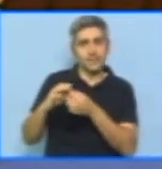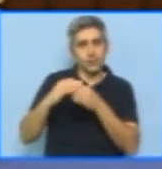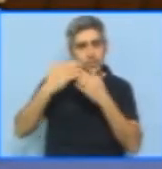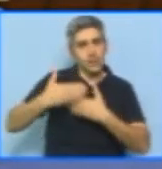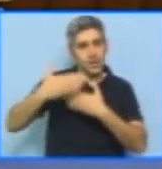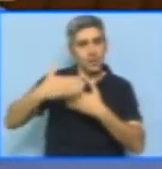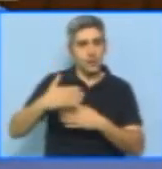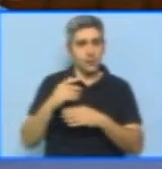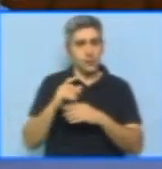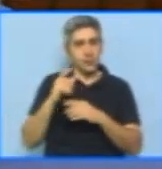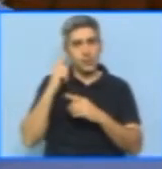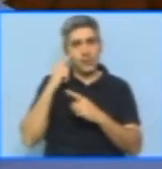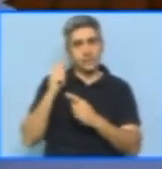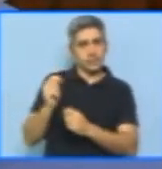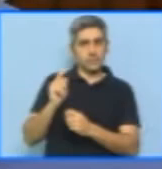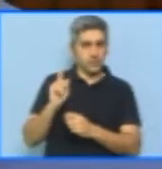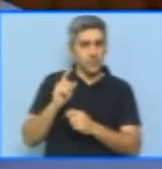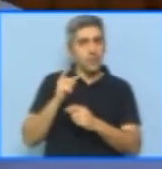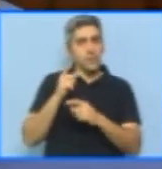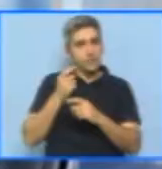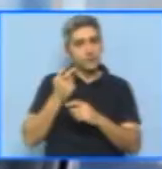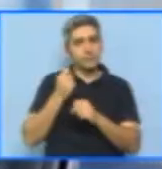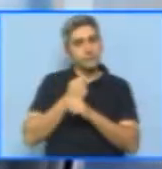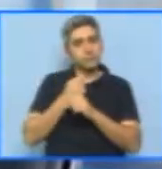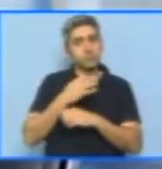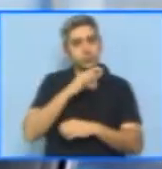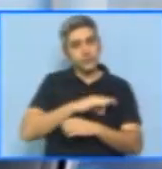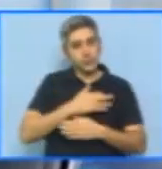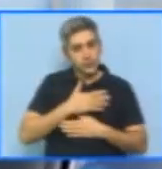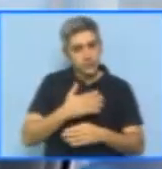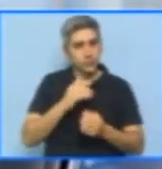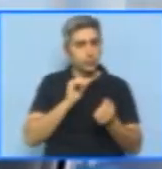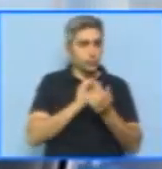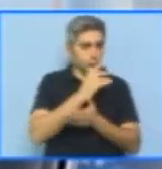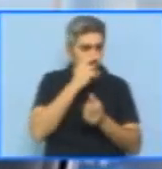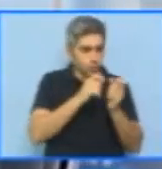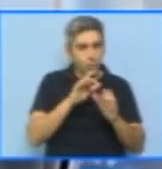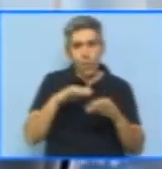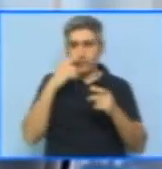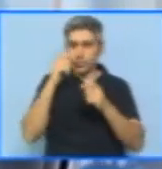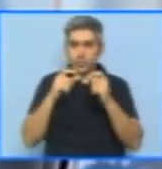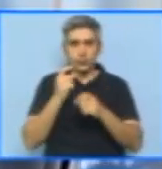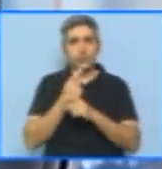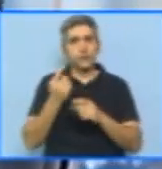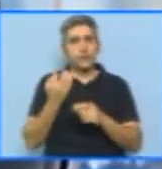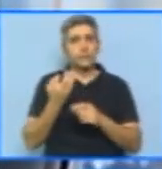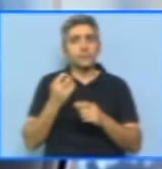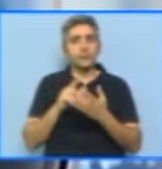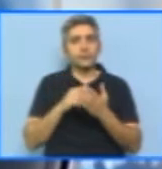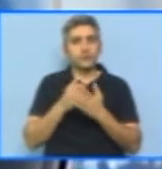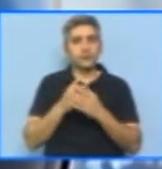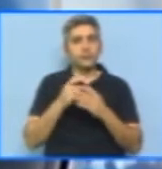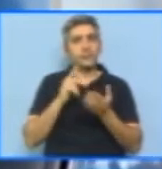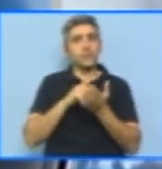seja no nosso exercício profissional, não só do jornalista, mas de qualquer pessoa, porque de facto tem sempre no